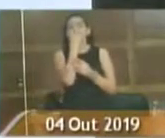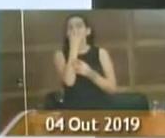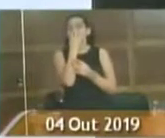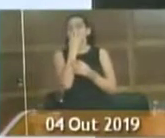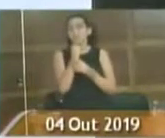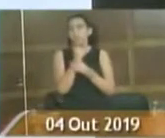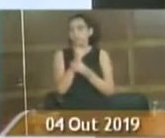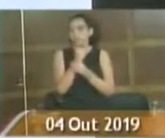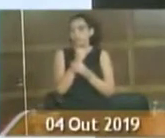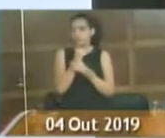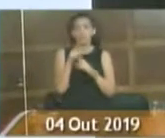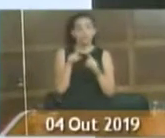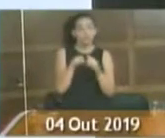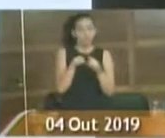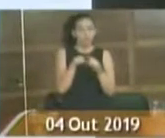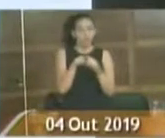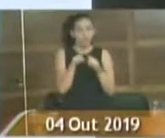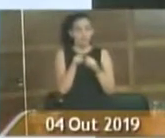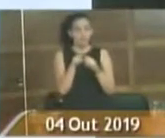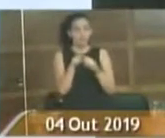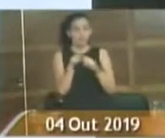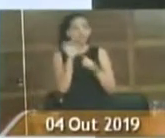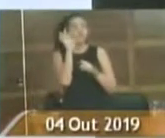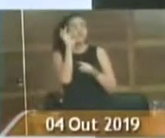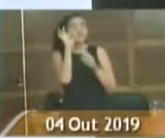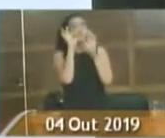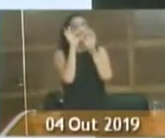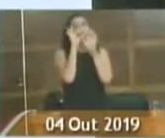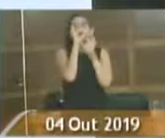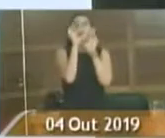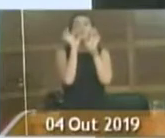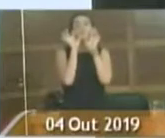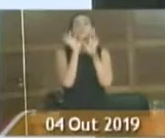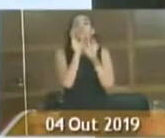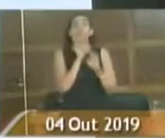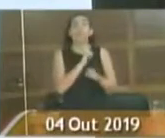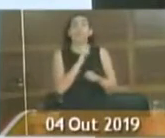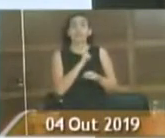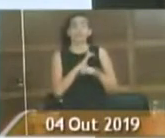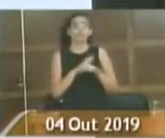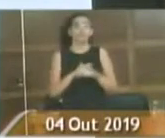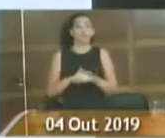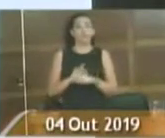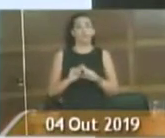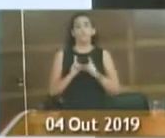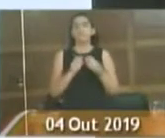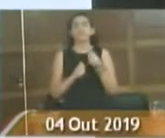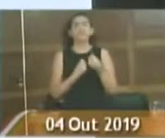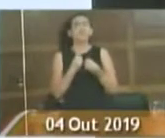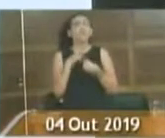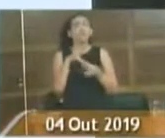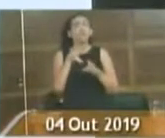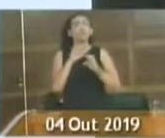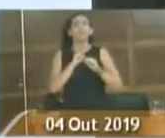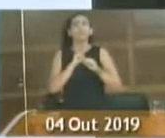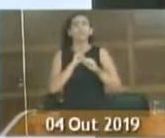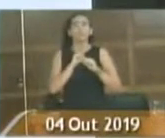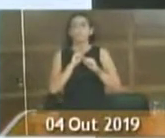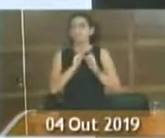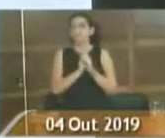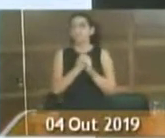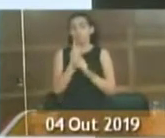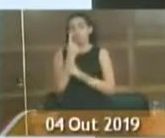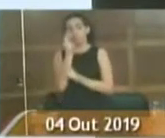ó, ele também tá com essas lesões, ele teve esporotricose, tá? Mas como é que ele pegou a esporotricose?